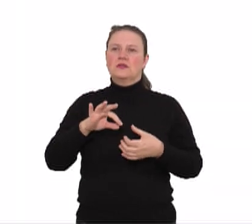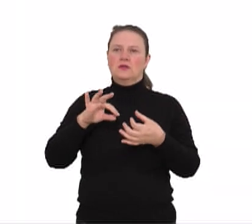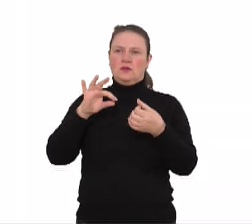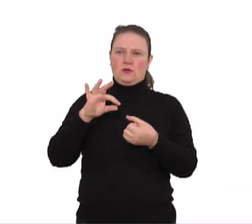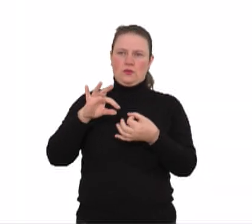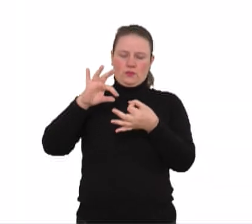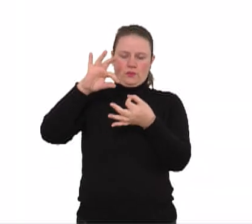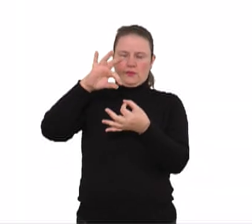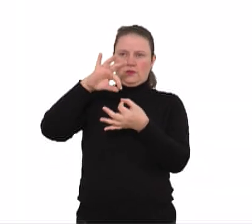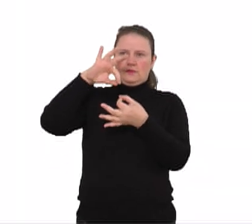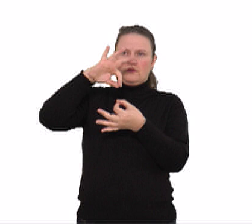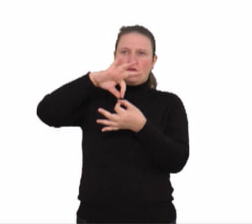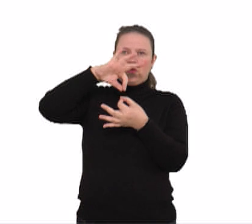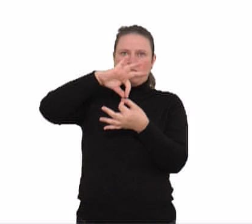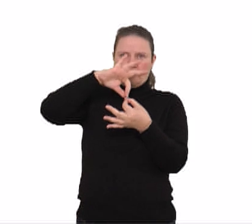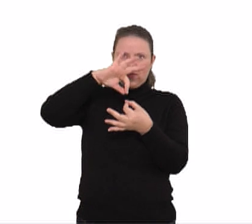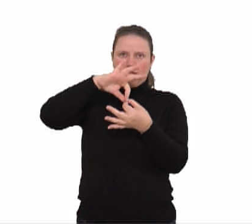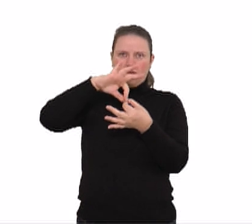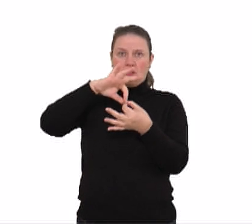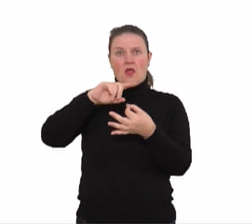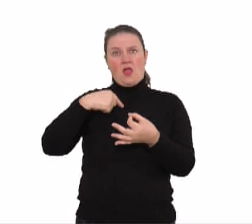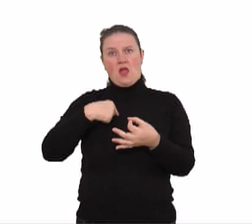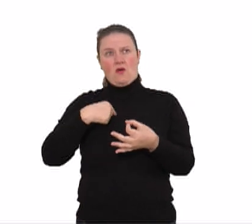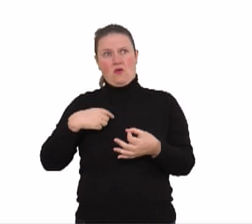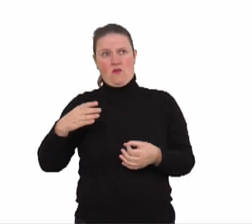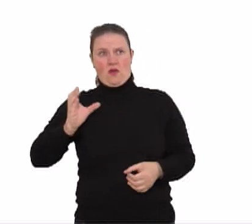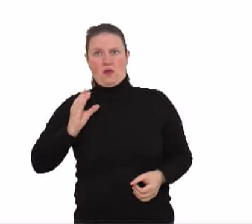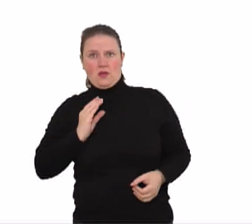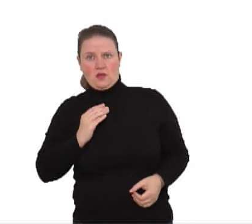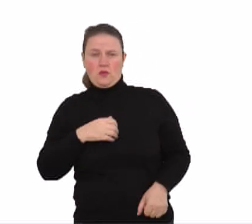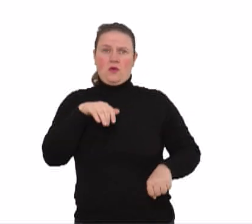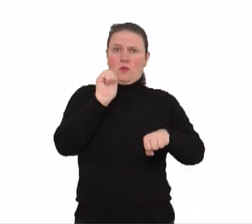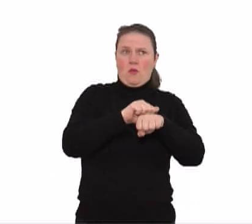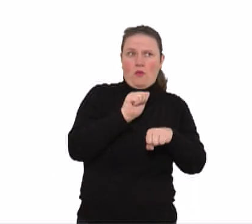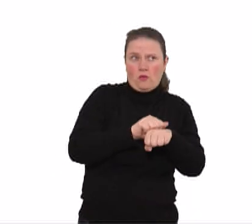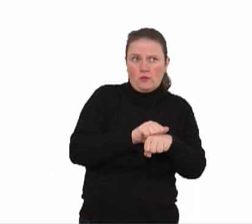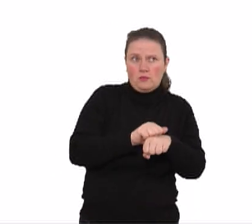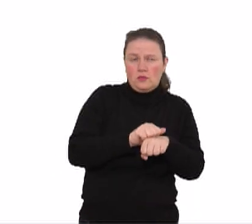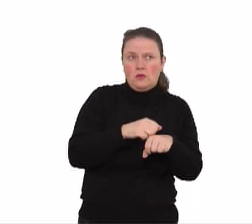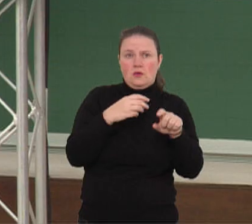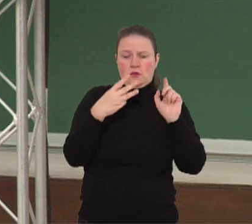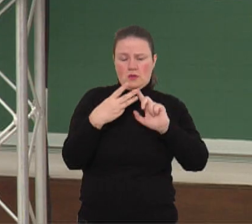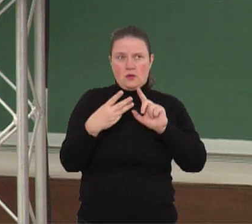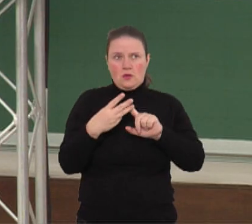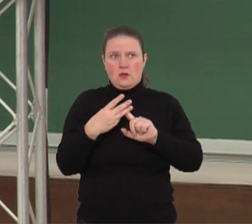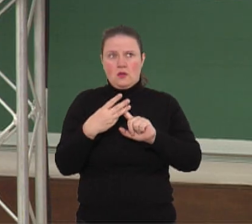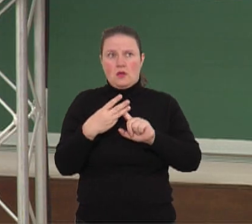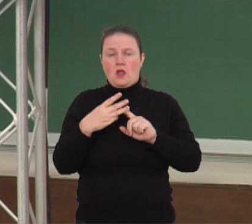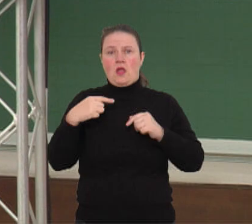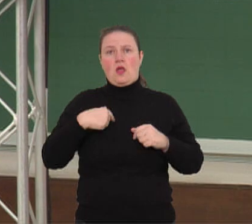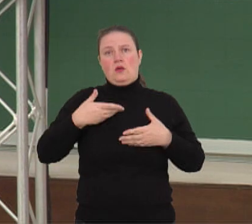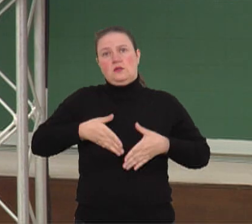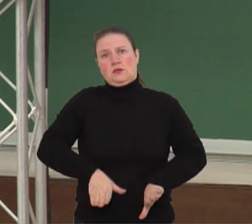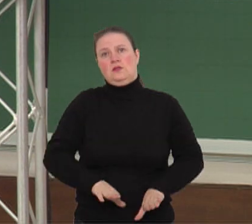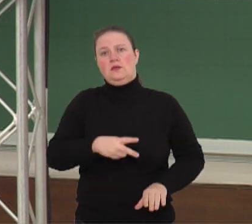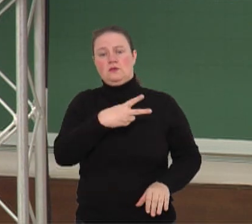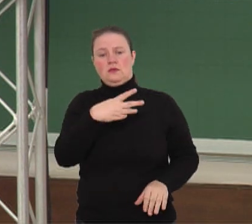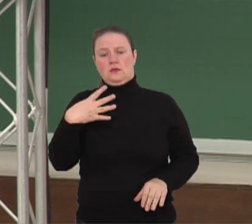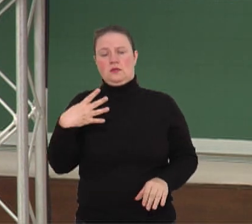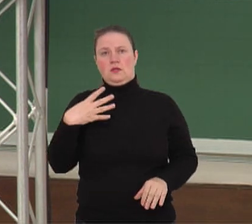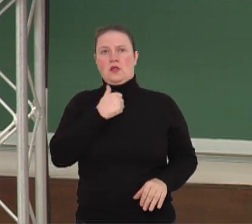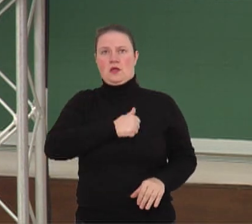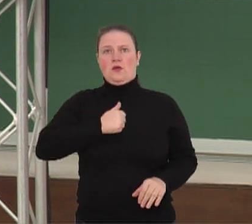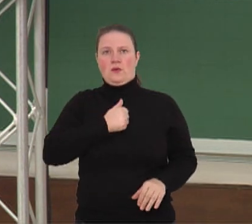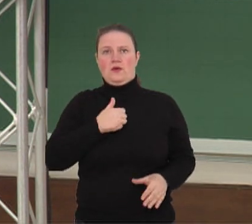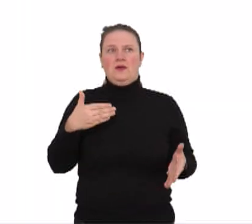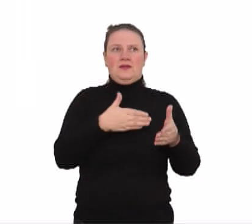rico, que eu vou ficar pobre, que eu gosto de motos, ou que eu nasci entre 23 de agosto e 22 de setembro?